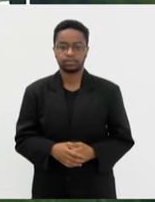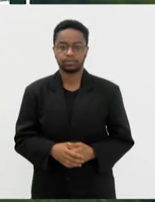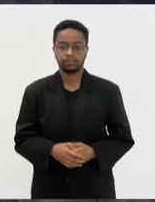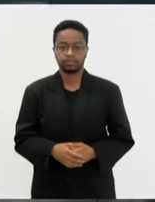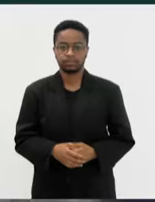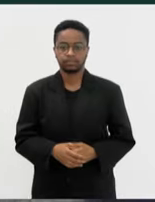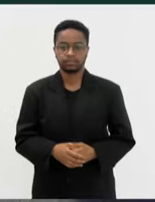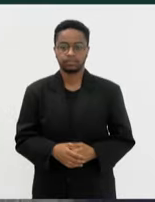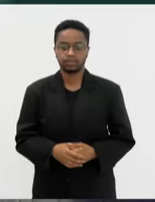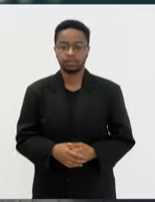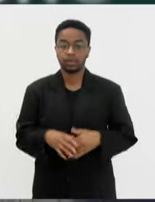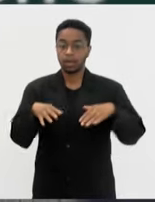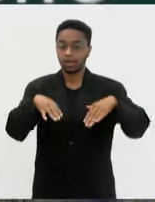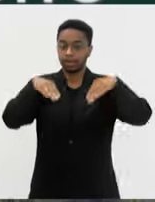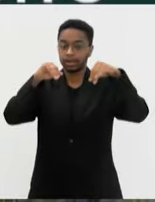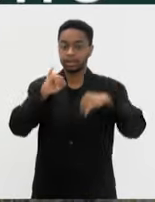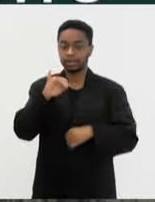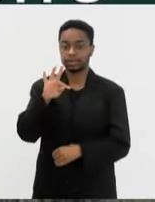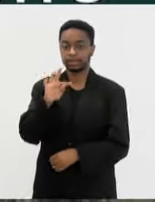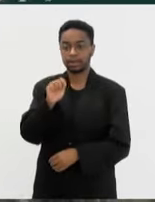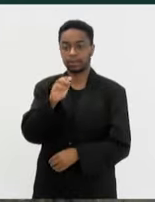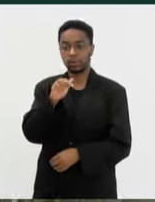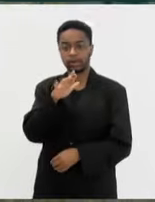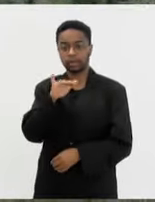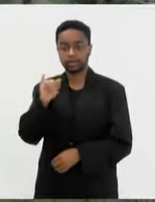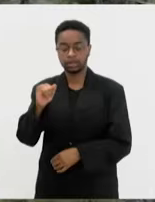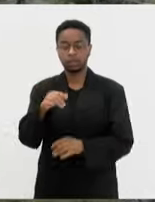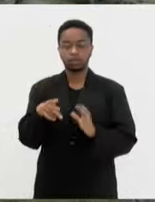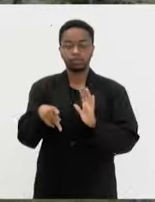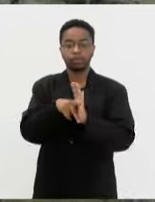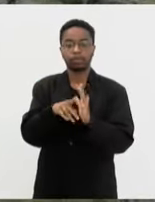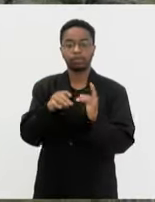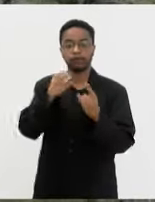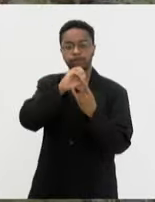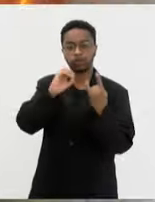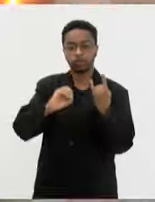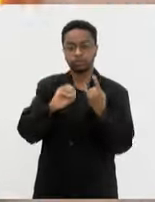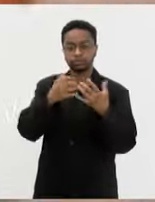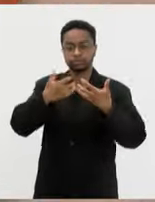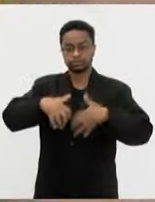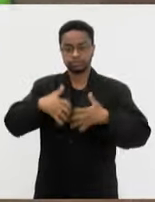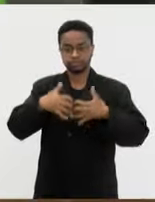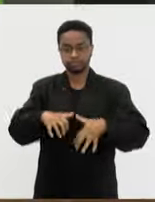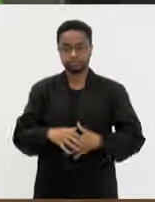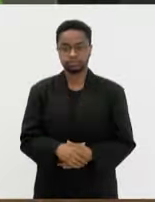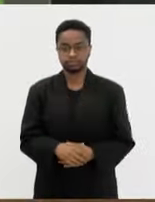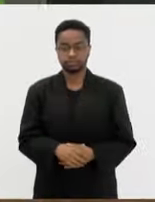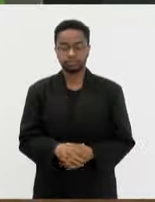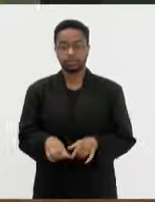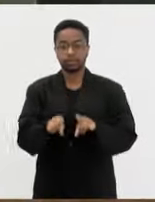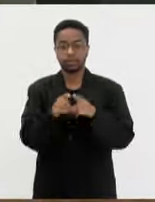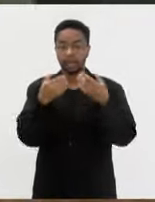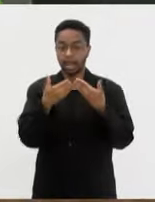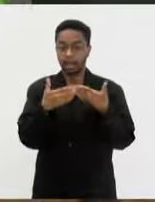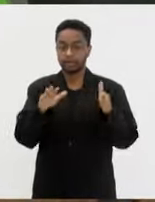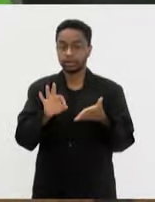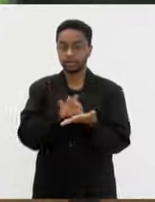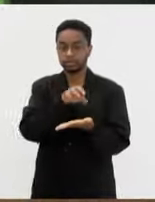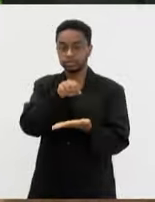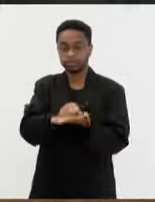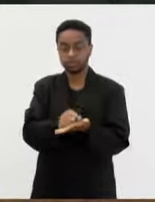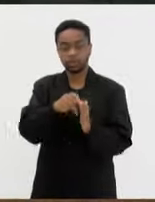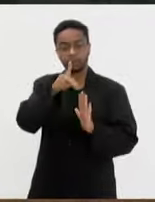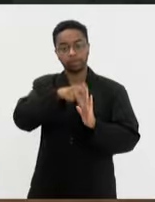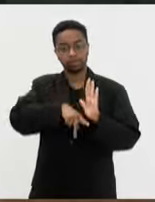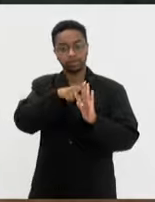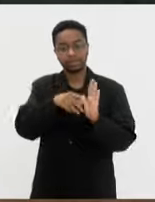24-2103-2181. O Palácio Itaboraí fica no campus da Fiocruz, em Petrópolis. Estão abertas as inscrições para o